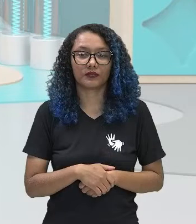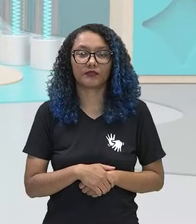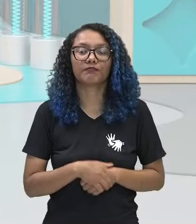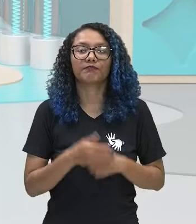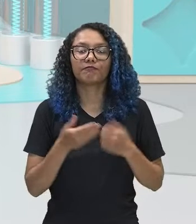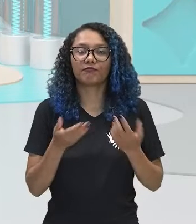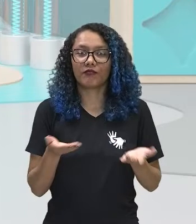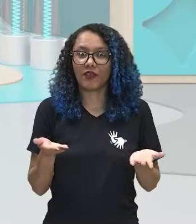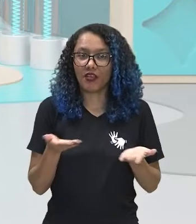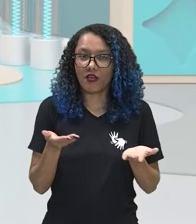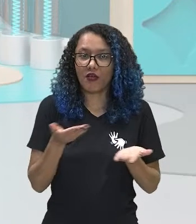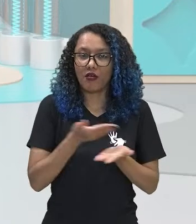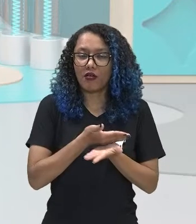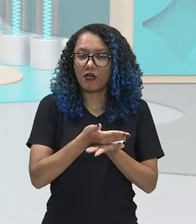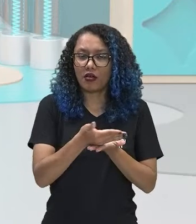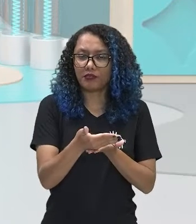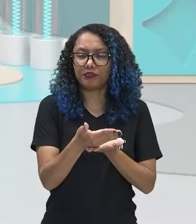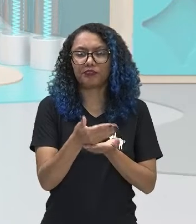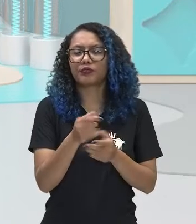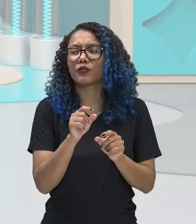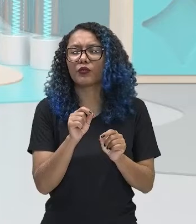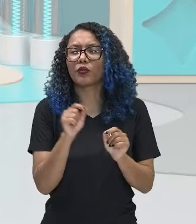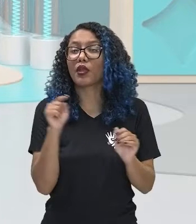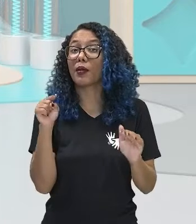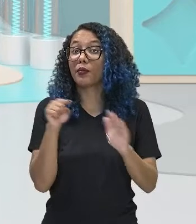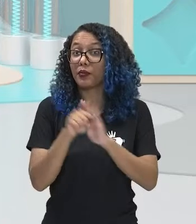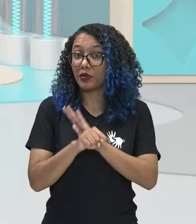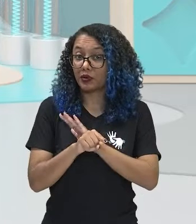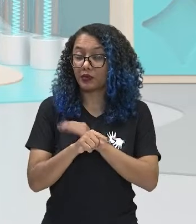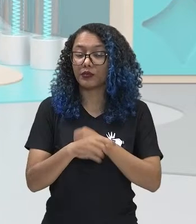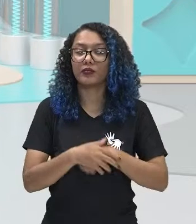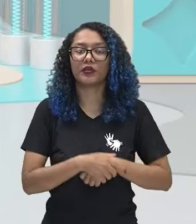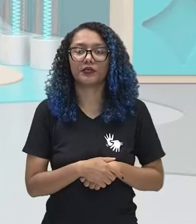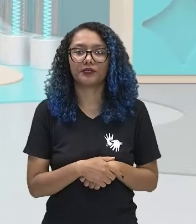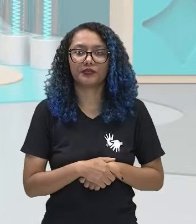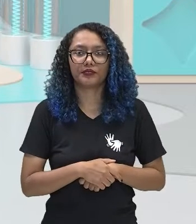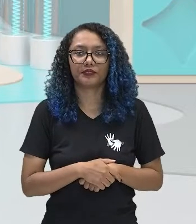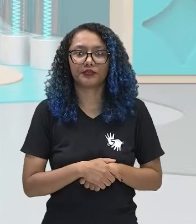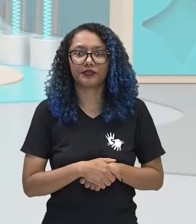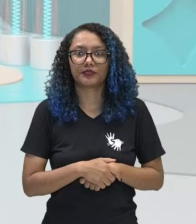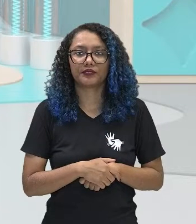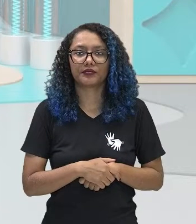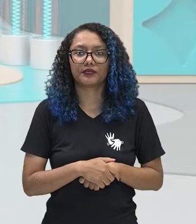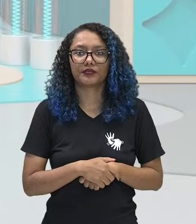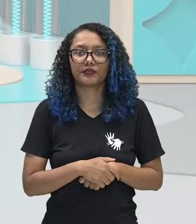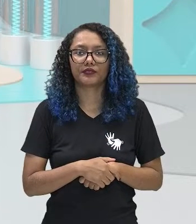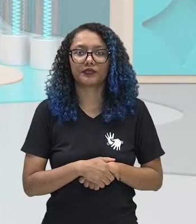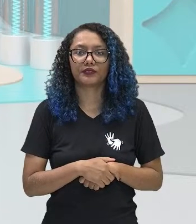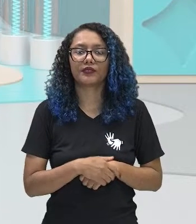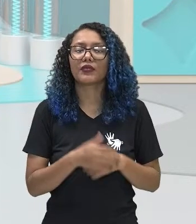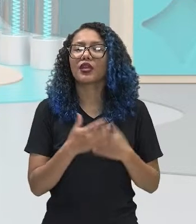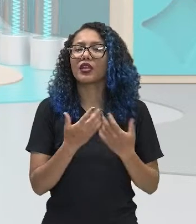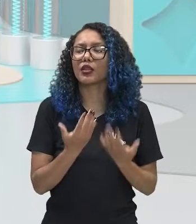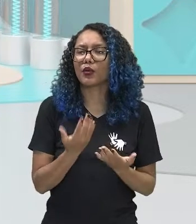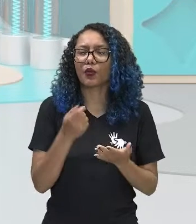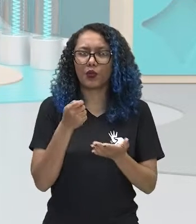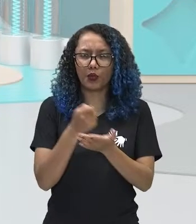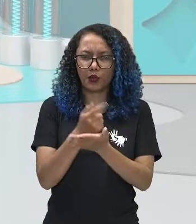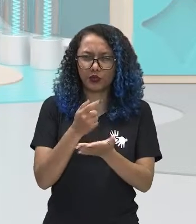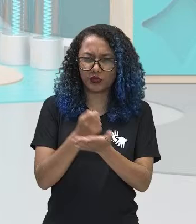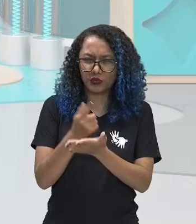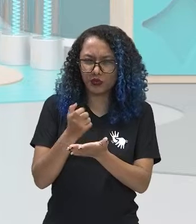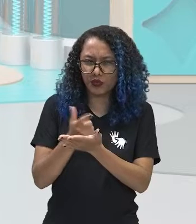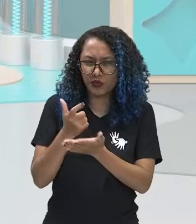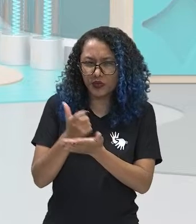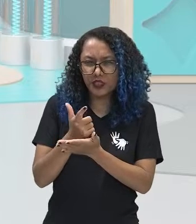Iniciamos nossa aula com uma questão para você, com uma pergunta, né? O consumismo